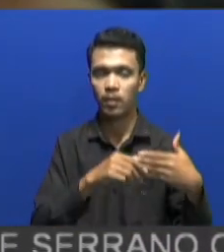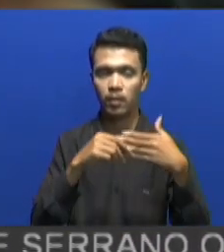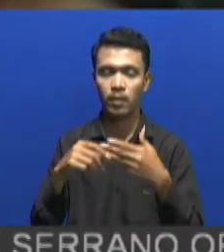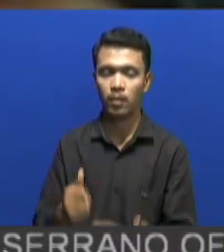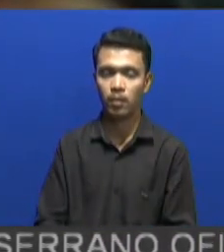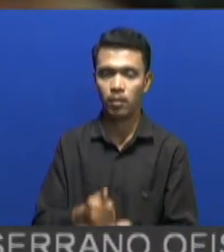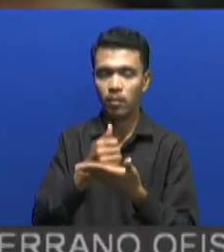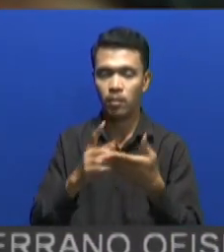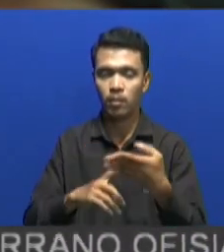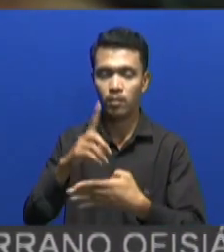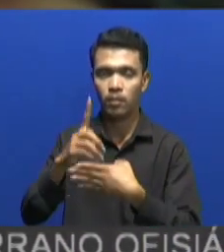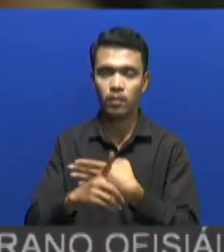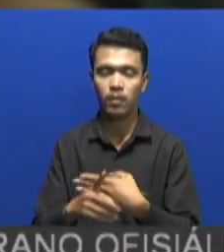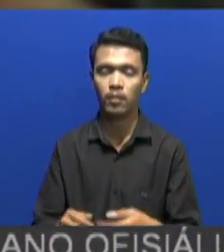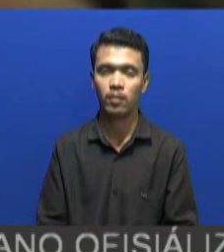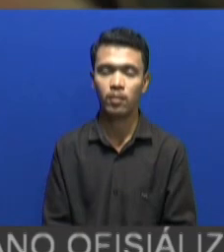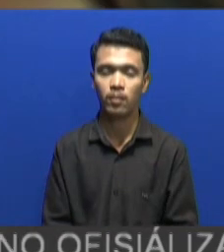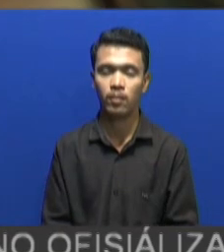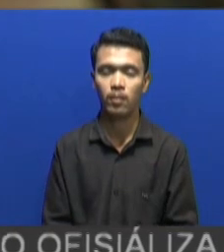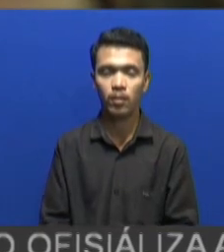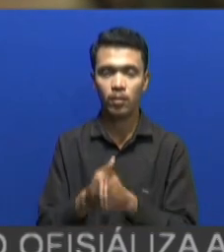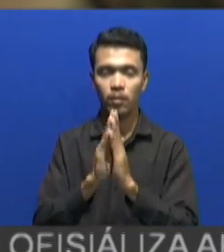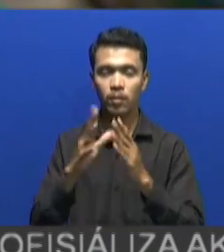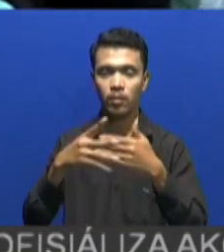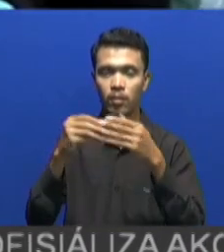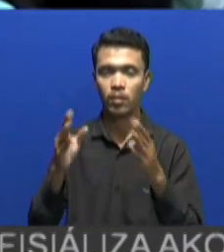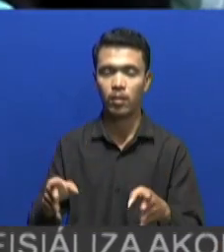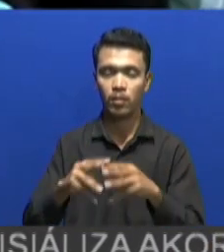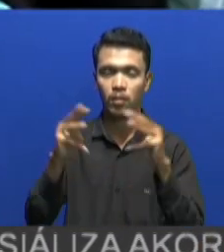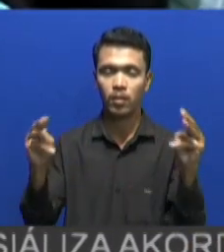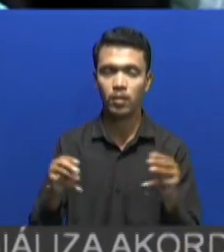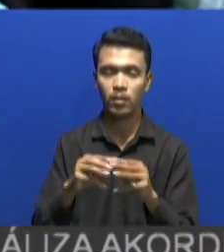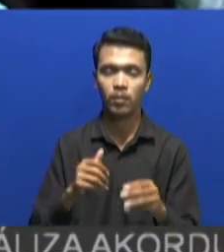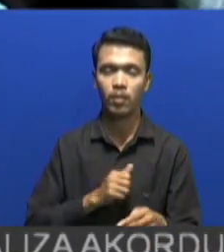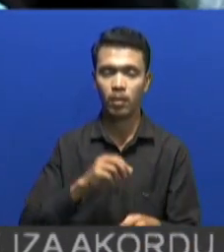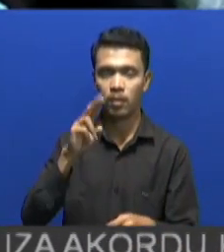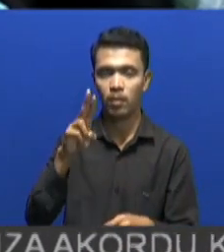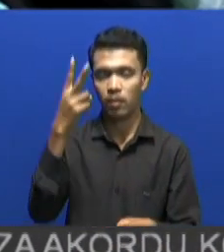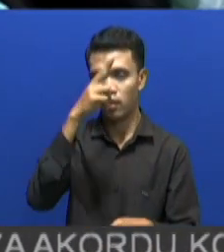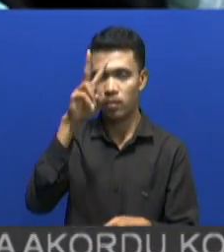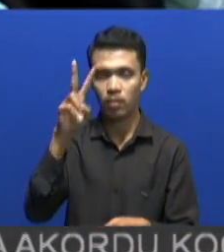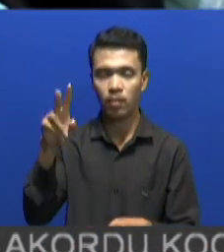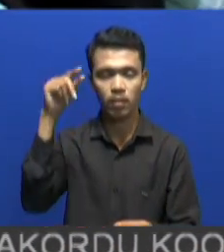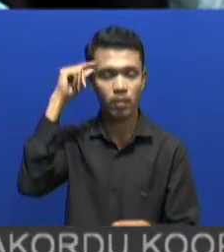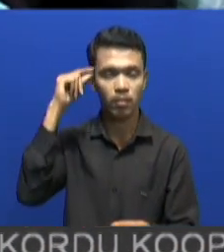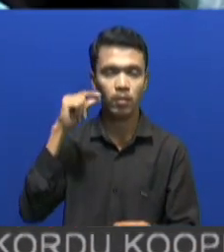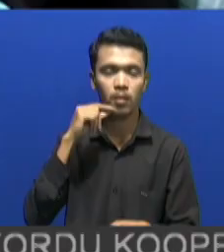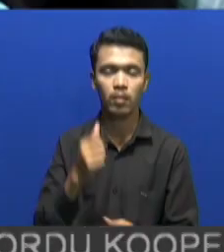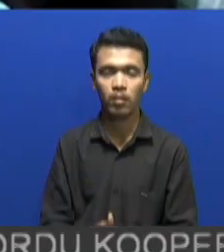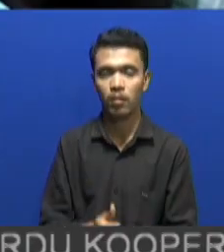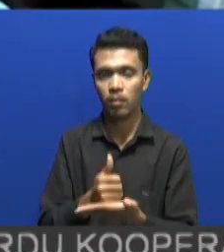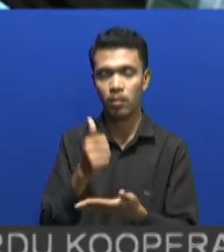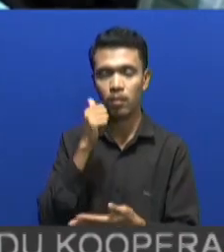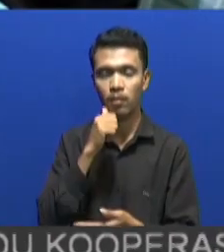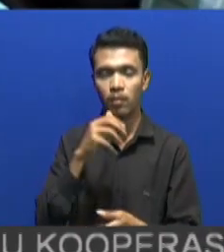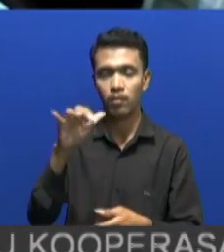contribui para desenvolvimento. Nia parte justa autoridade município Aileu atu tomou-se atenção para a igualdade no empoderamento feito Sira